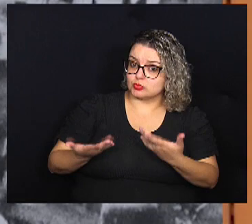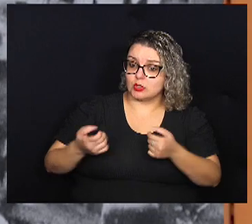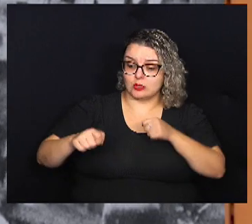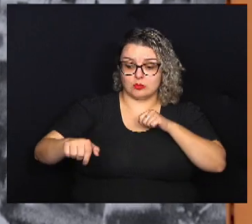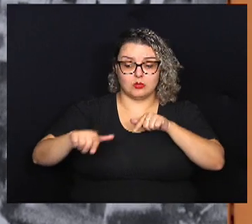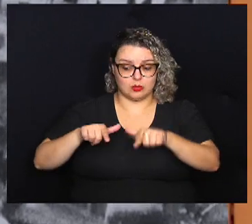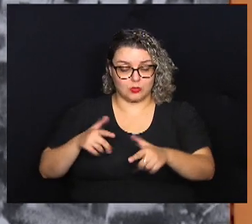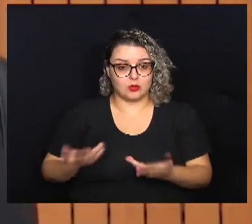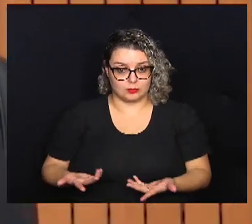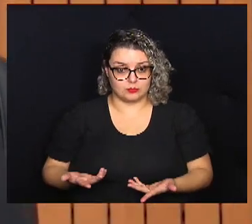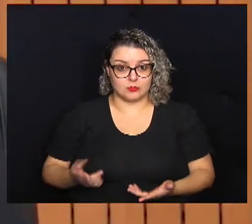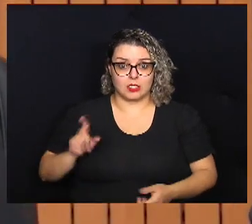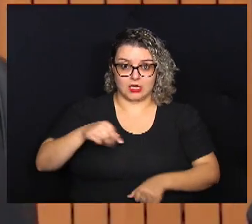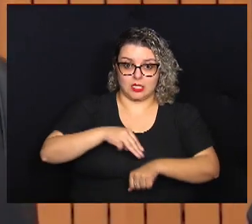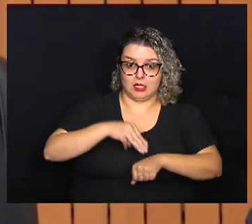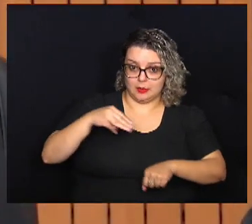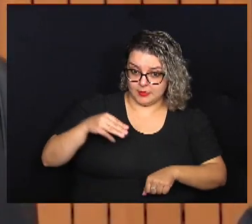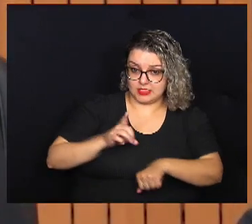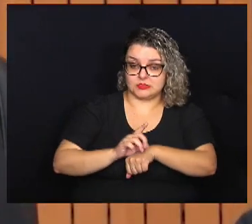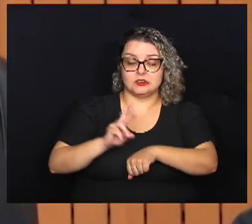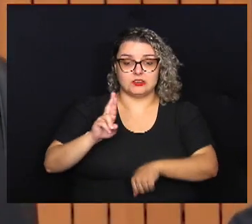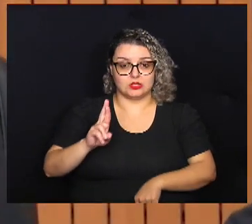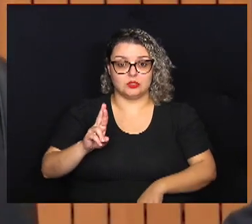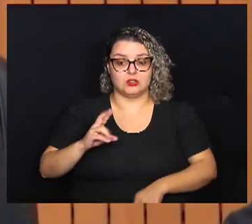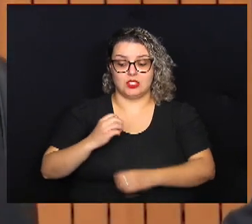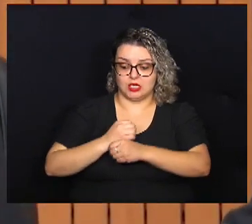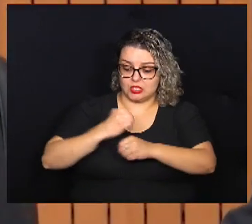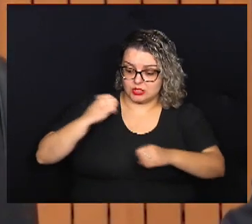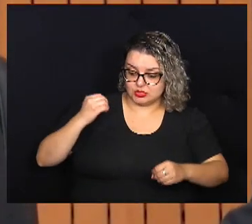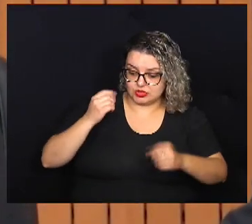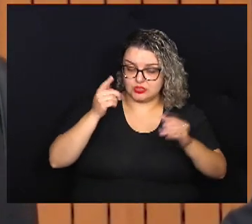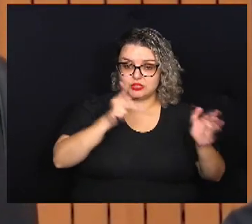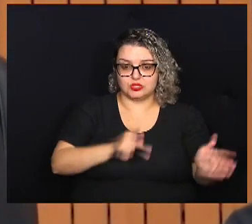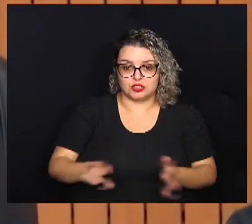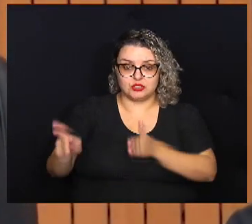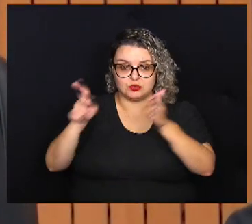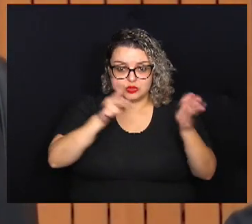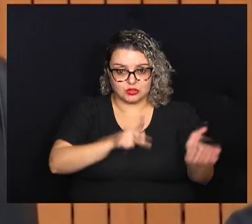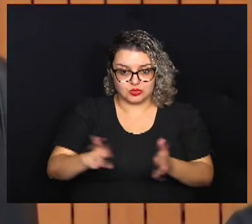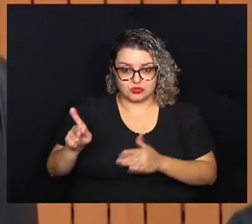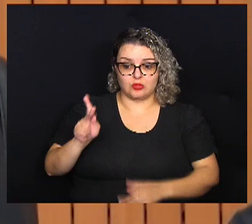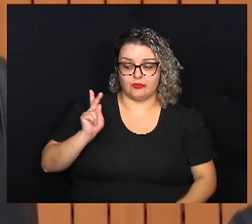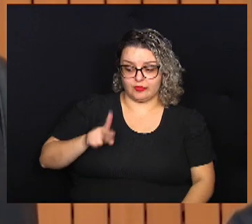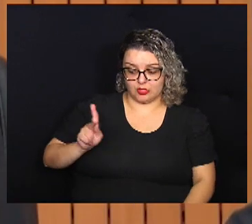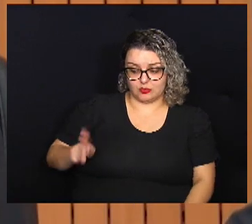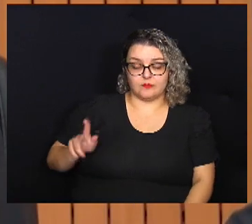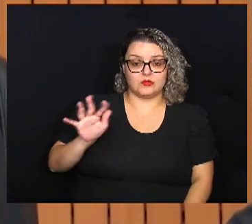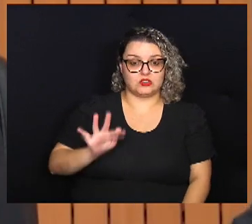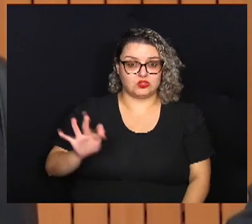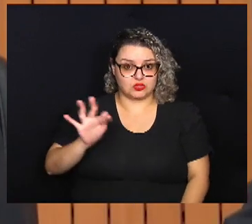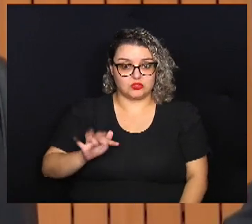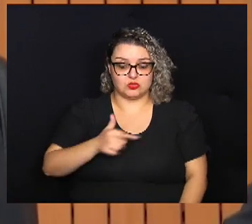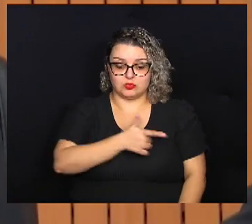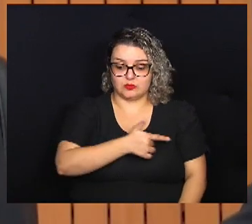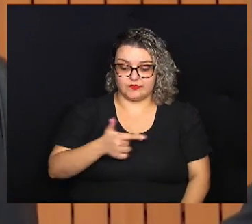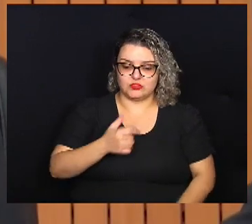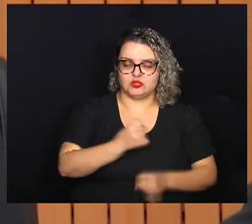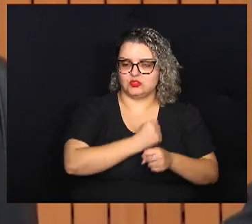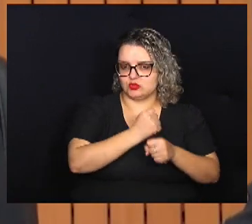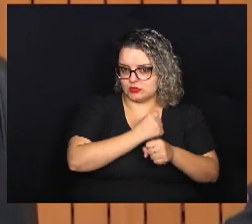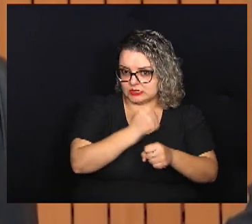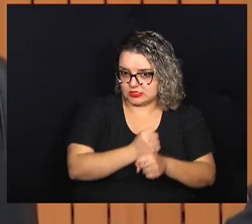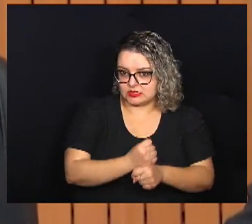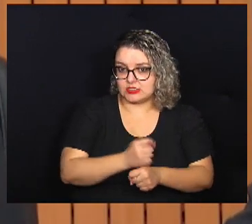formou. É mestre e doutor em engenharia de produção. Foi professor de faculdade por 22 anos.